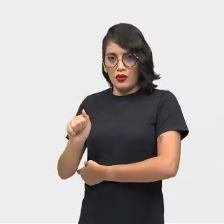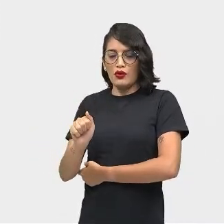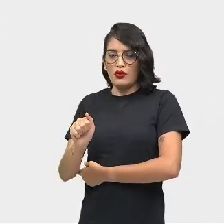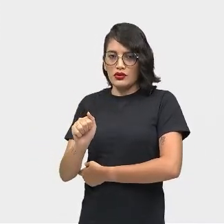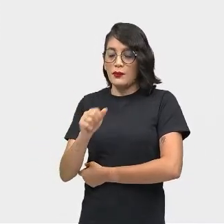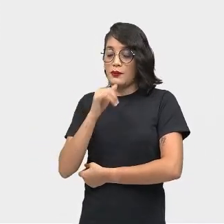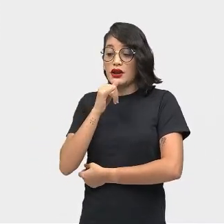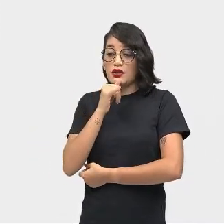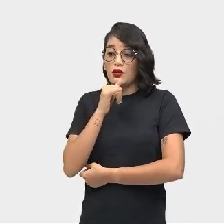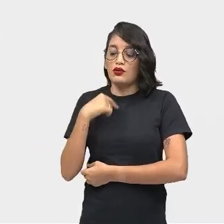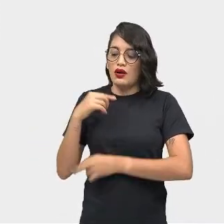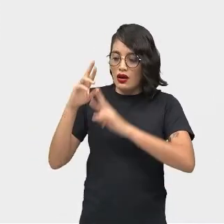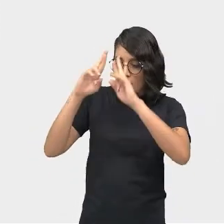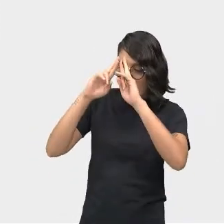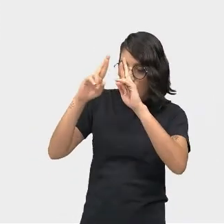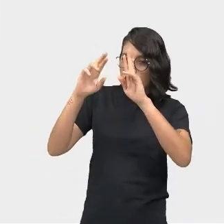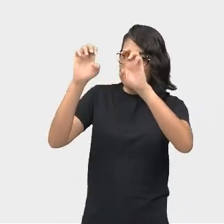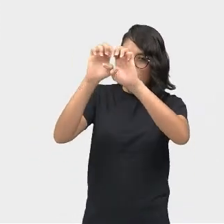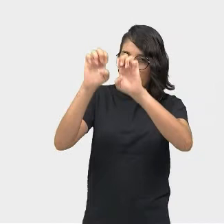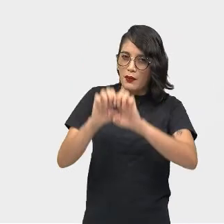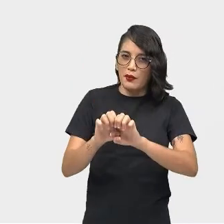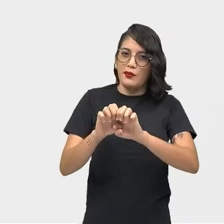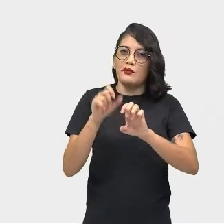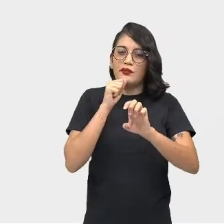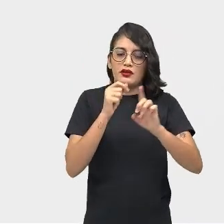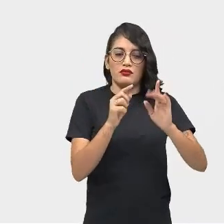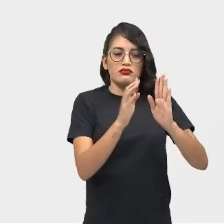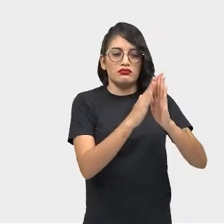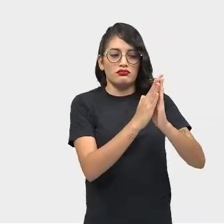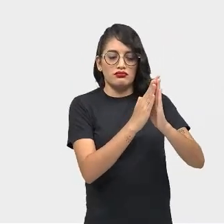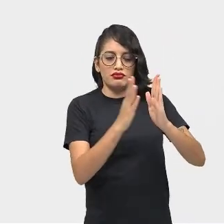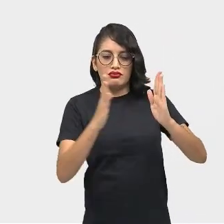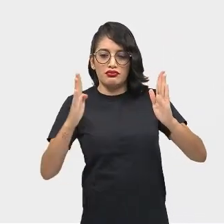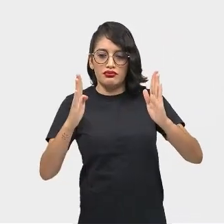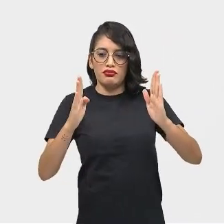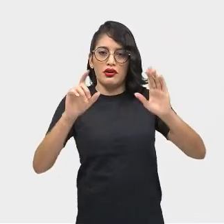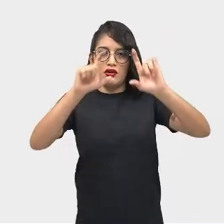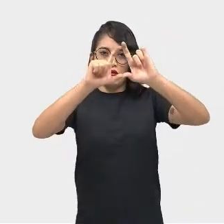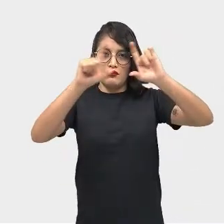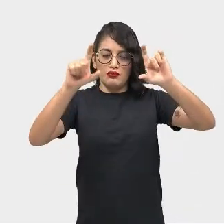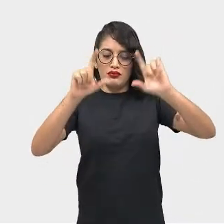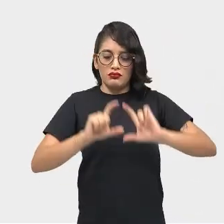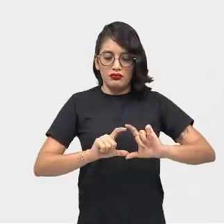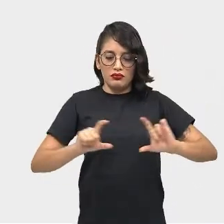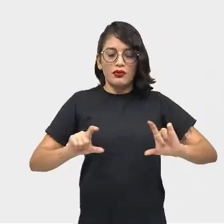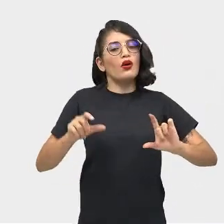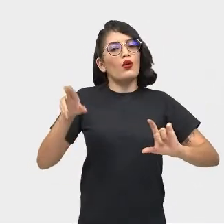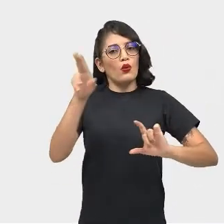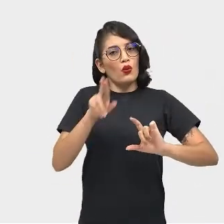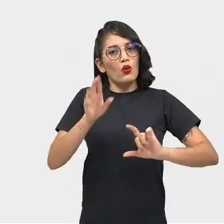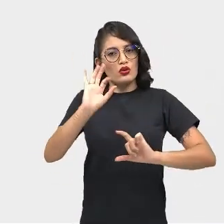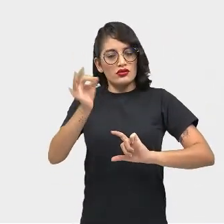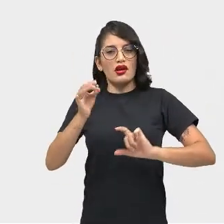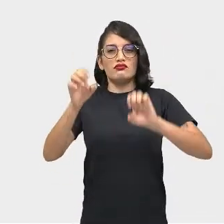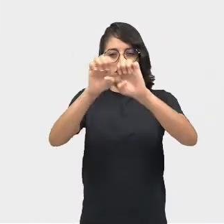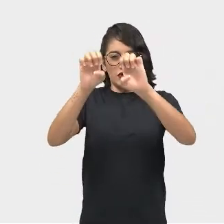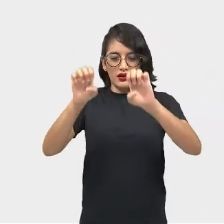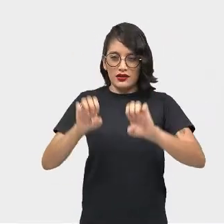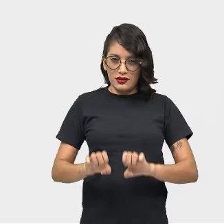eu respeito a estrutura da margem, por exemplo, do parágrafo, e eu faço uso de